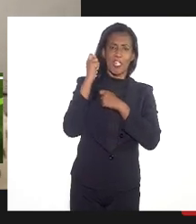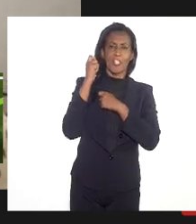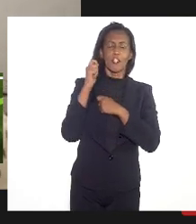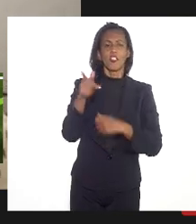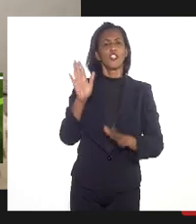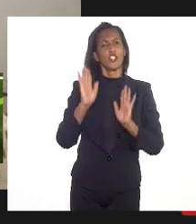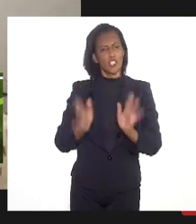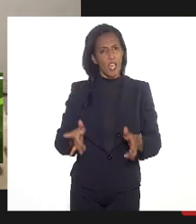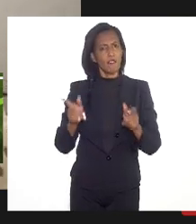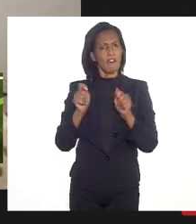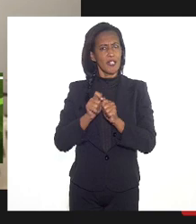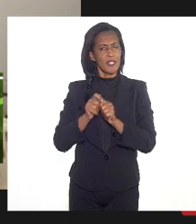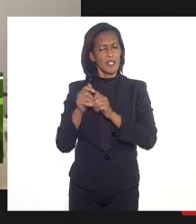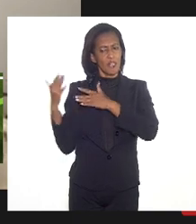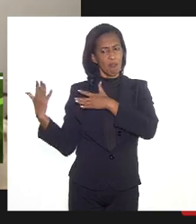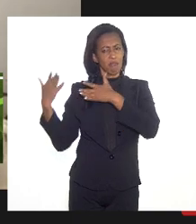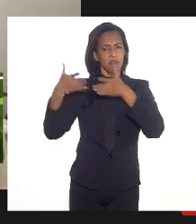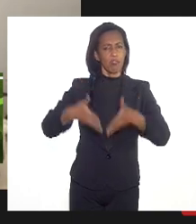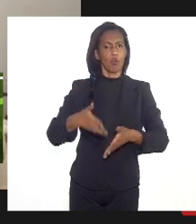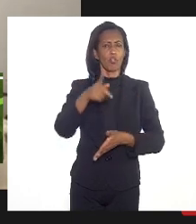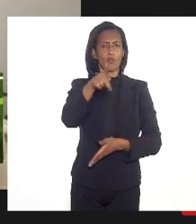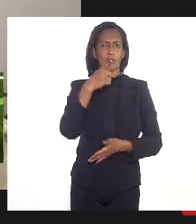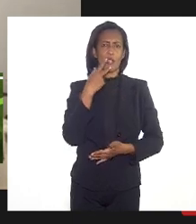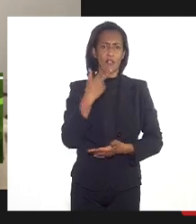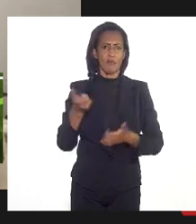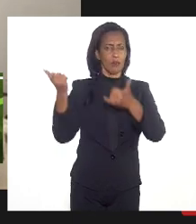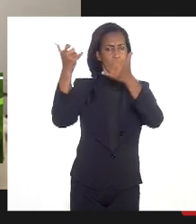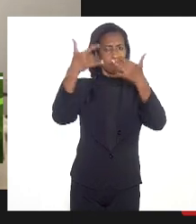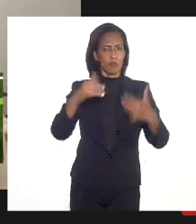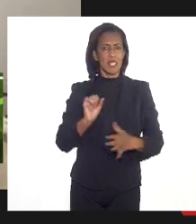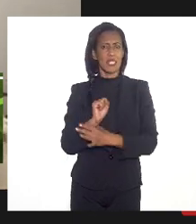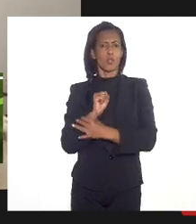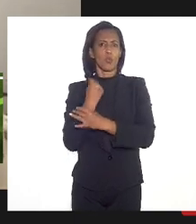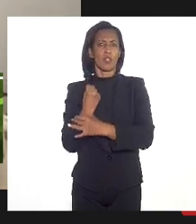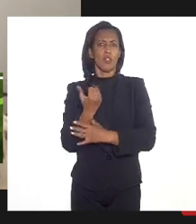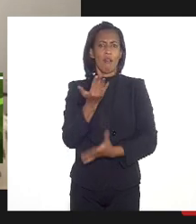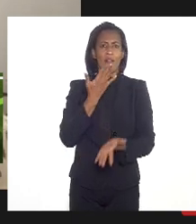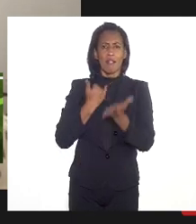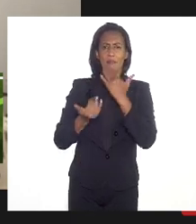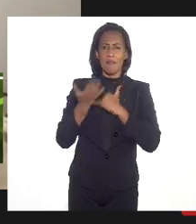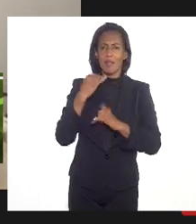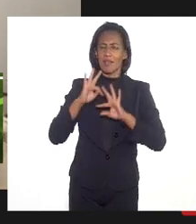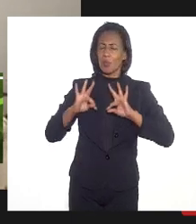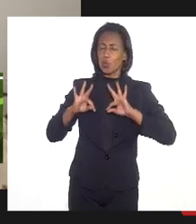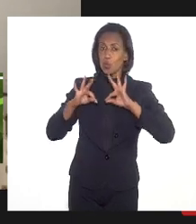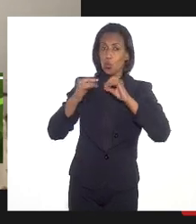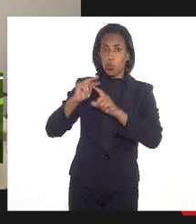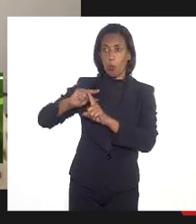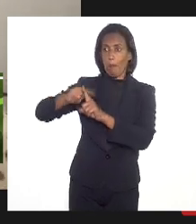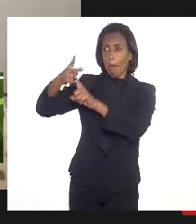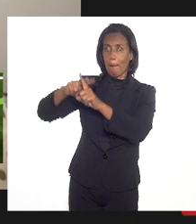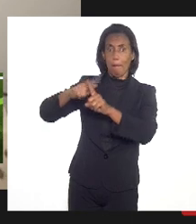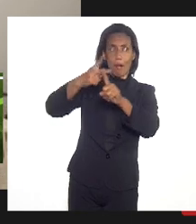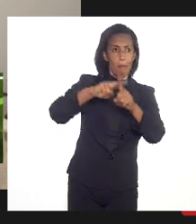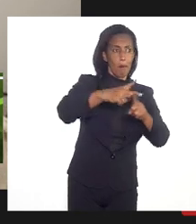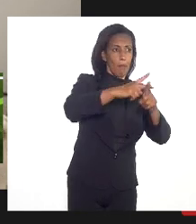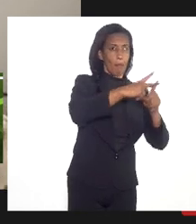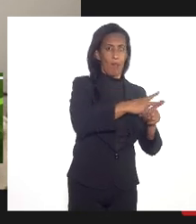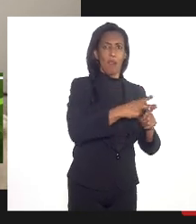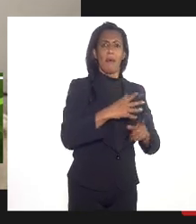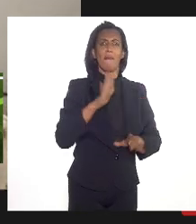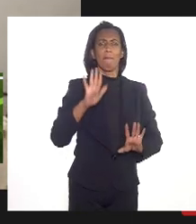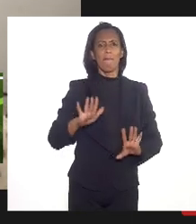muita propriedade para nós em termos de segurança alimentar. Tudo aumentou, mas as pessoas continuam